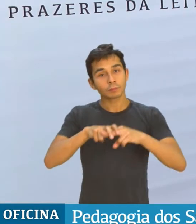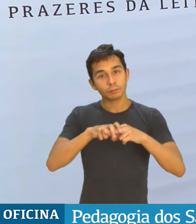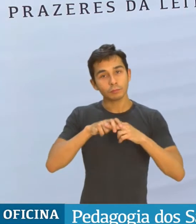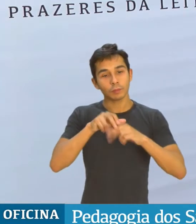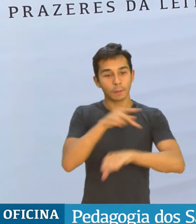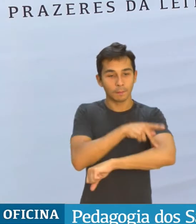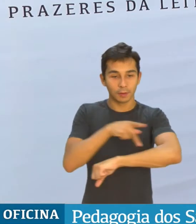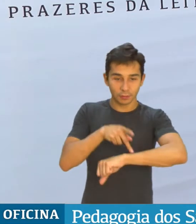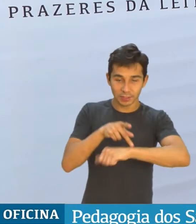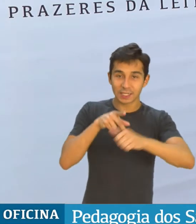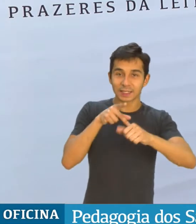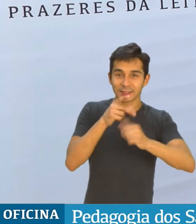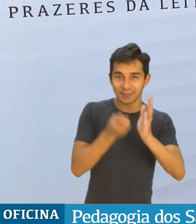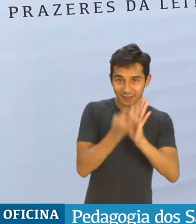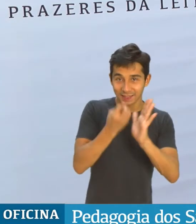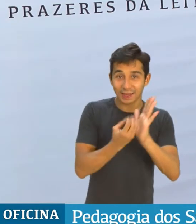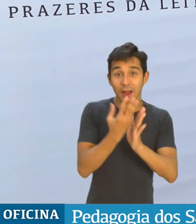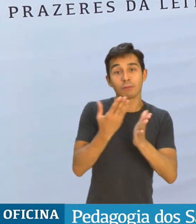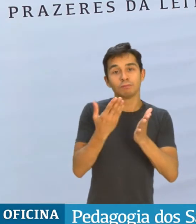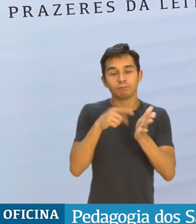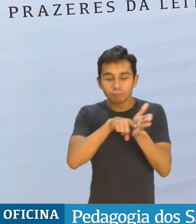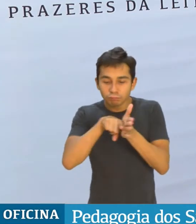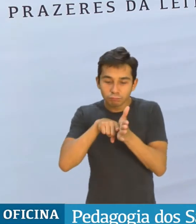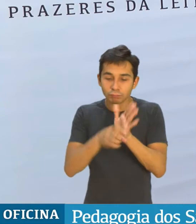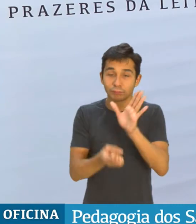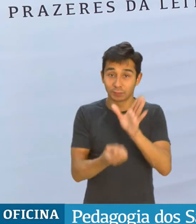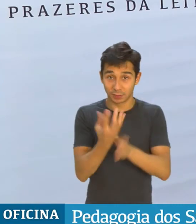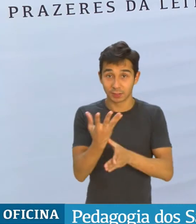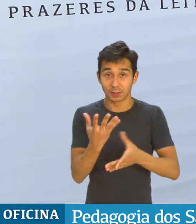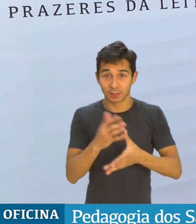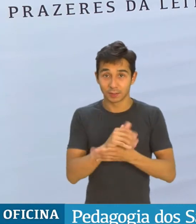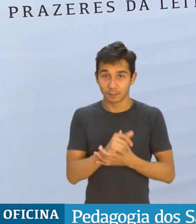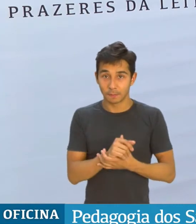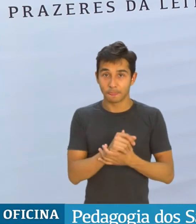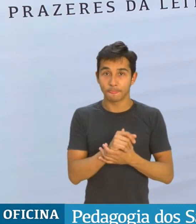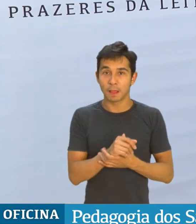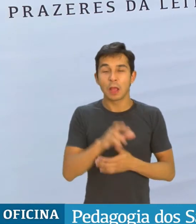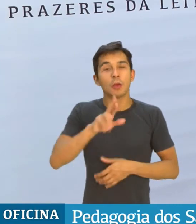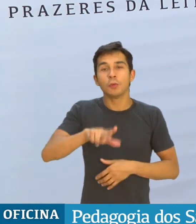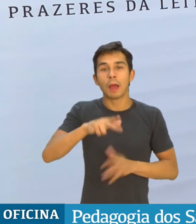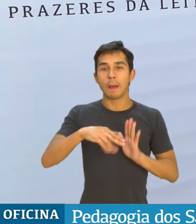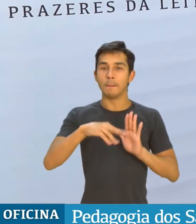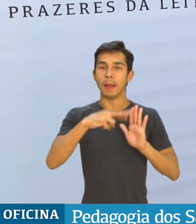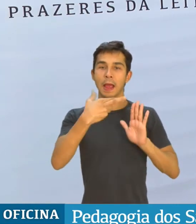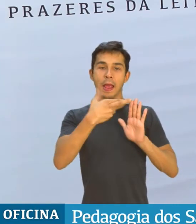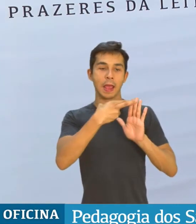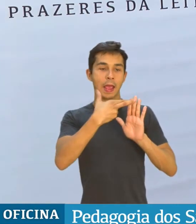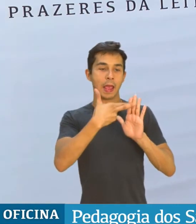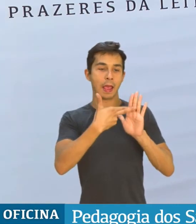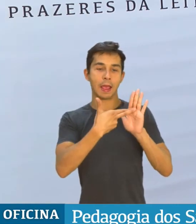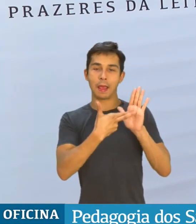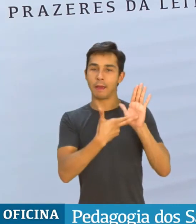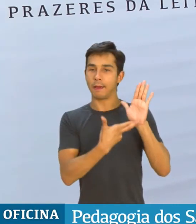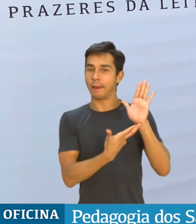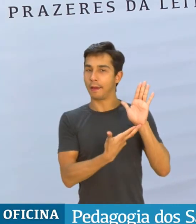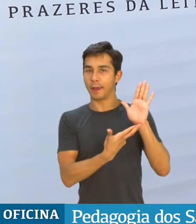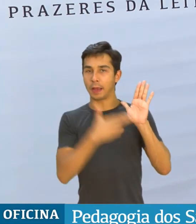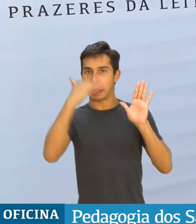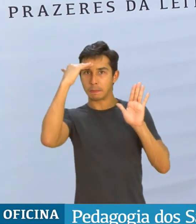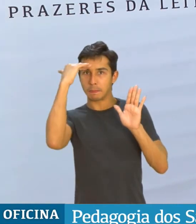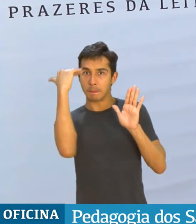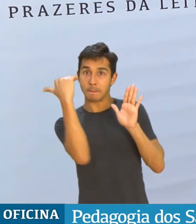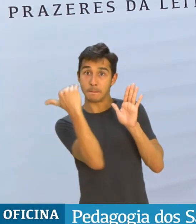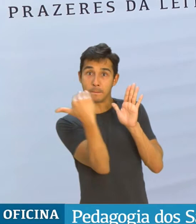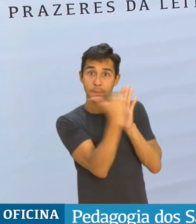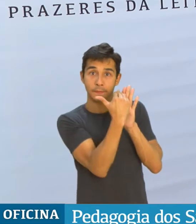de receitas, antes de utilizar essas informações como uma camisa de força, é